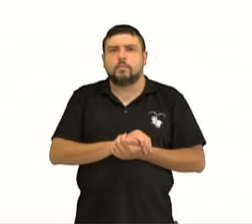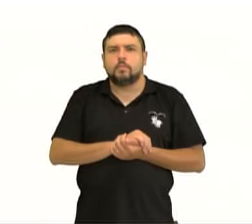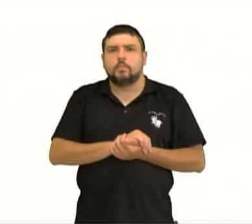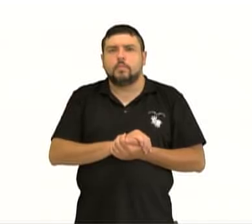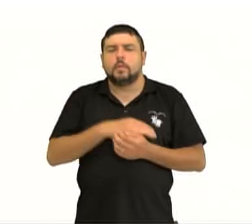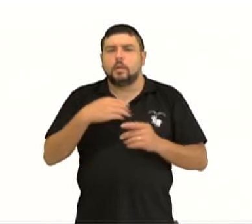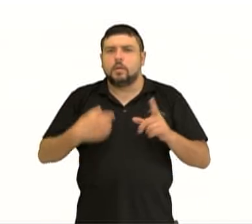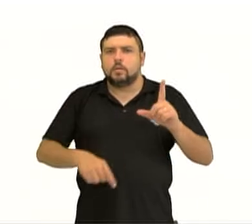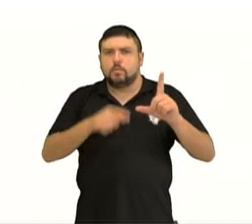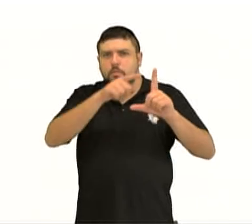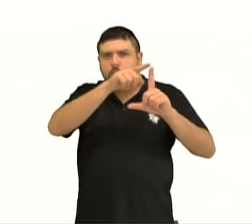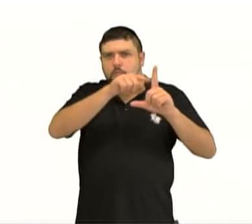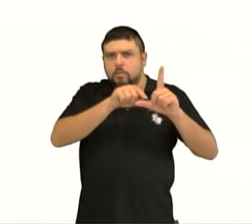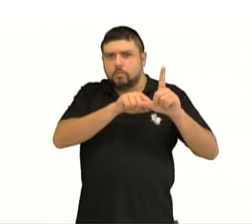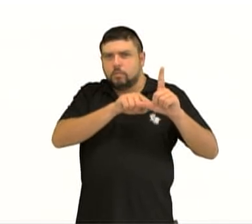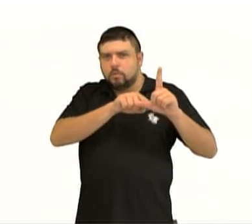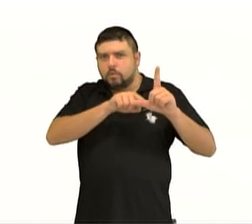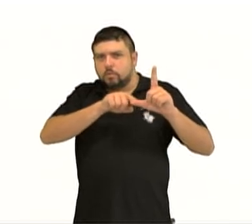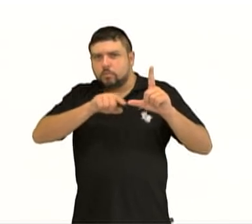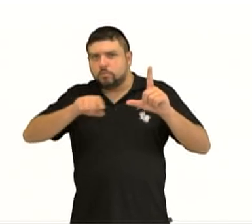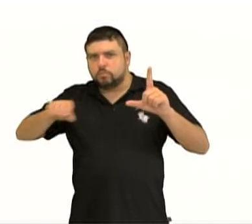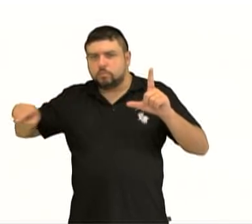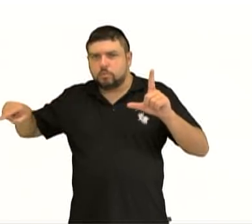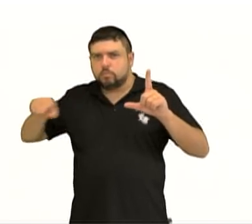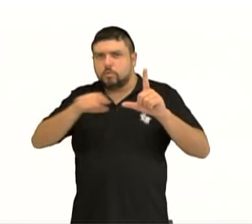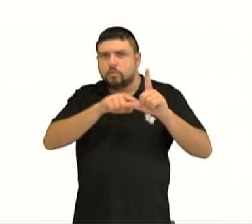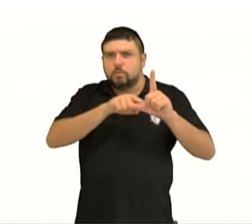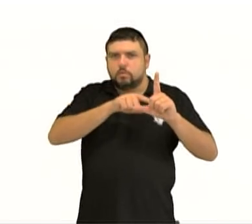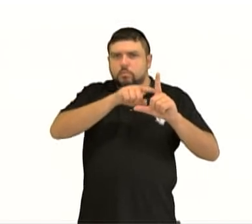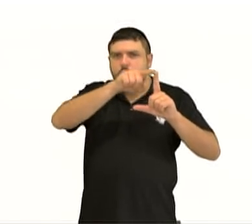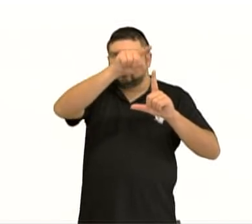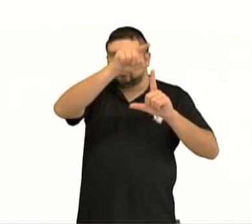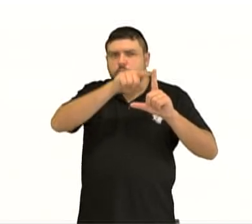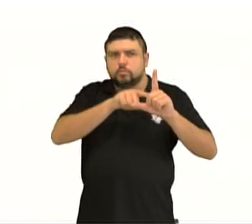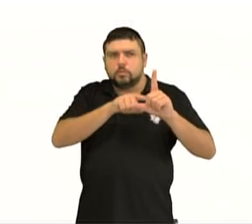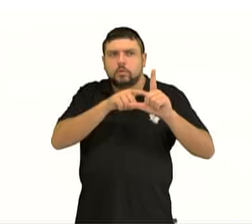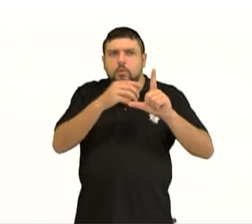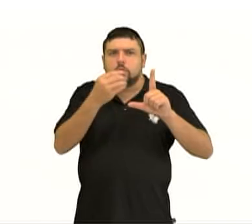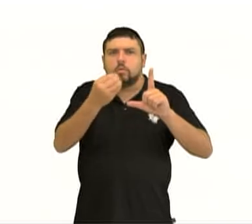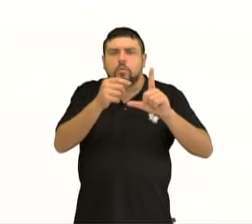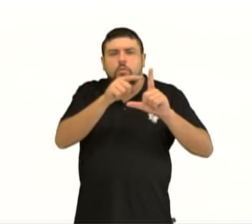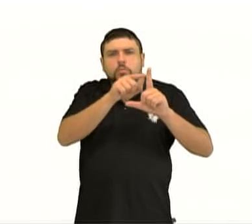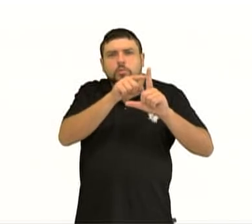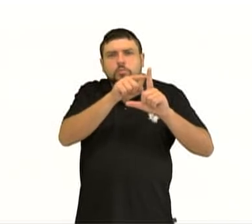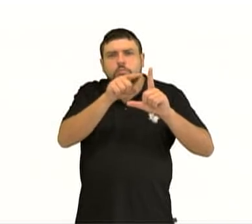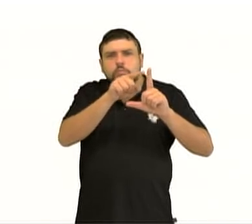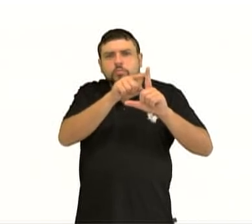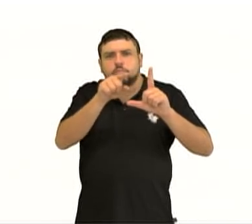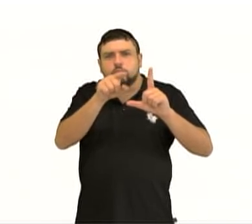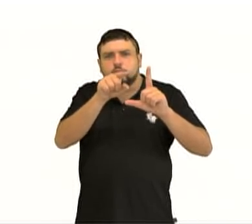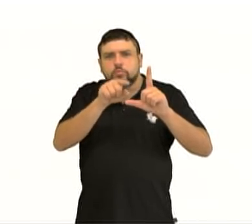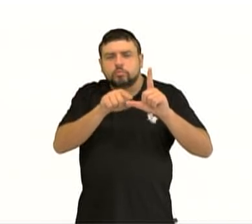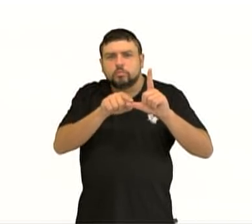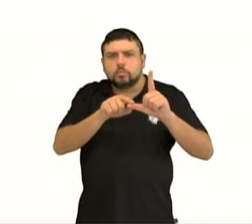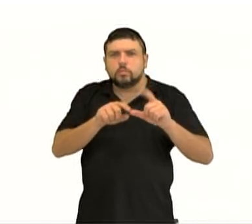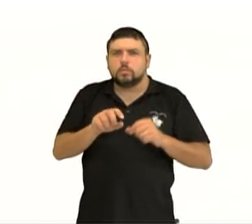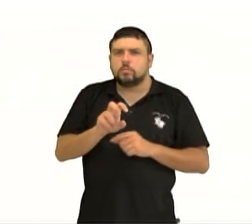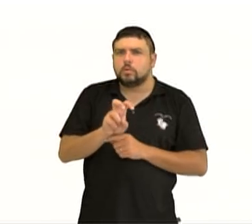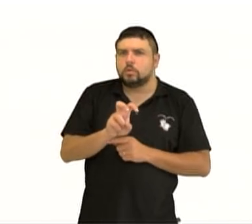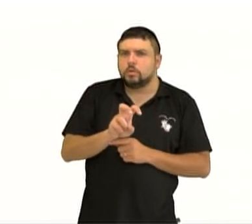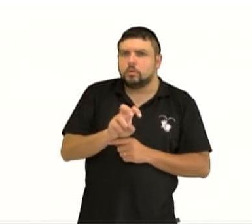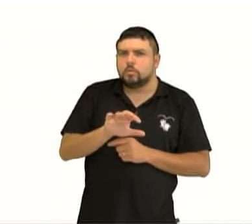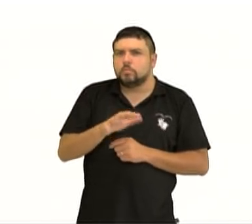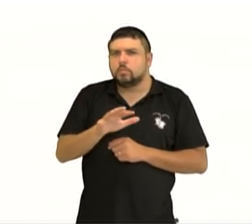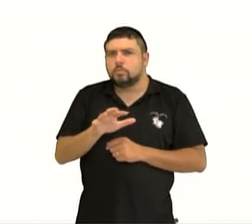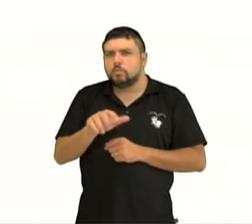eixo horizontal aqui, representado pelo tempo, caiu aqui, ó, entre os 5 e os 7, mais ou menos no